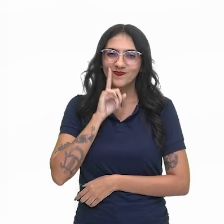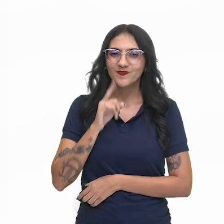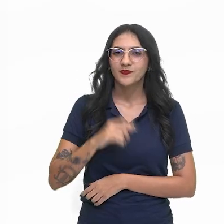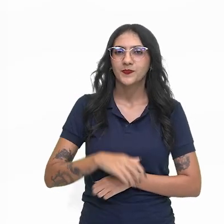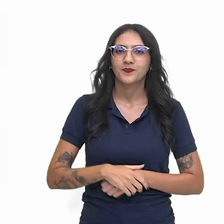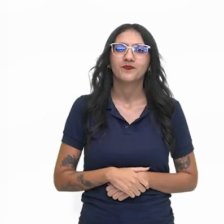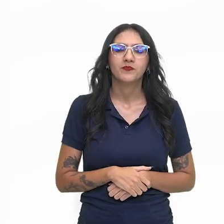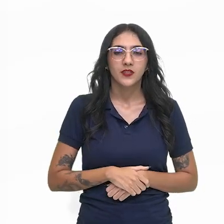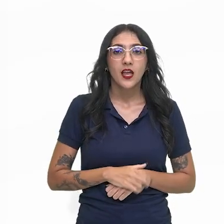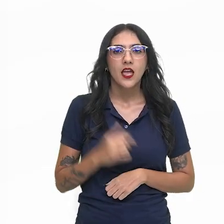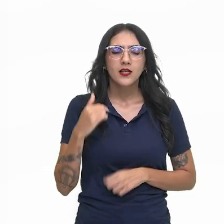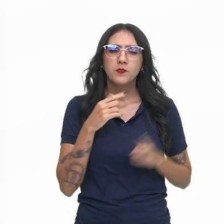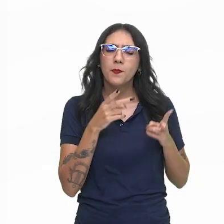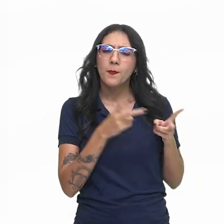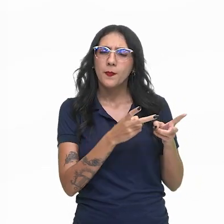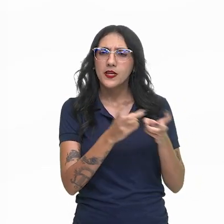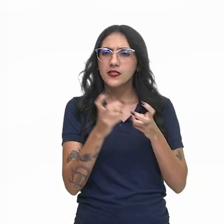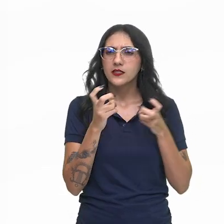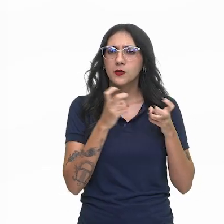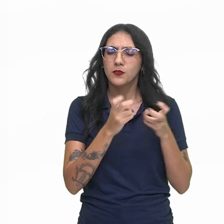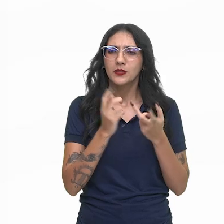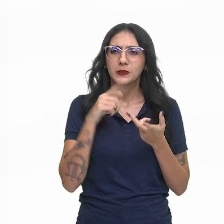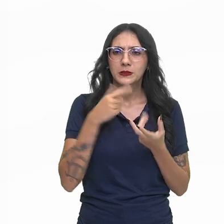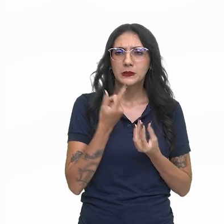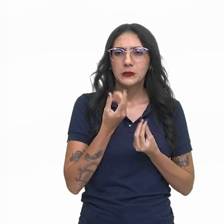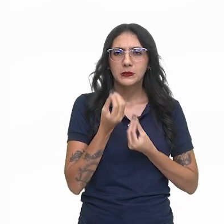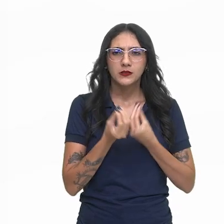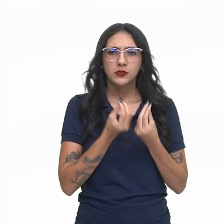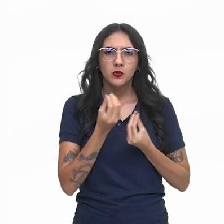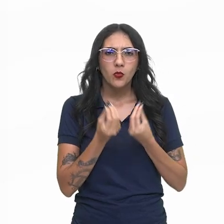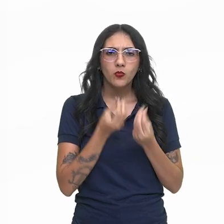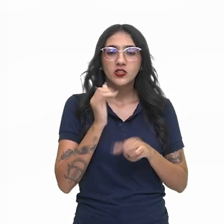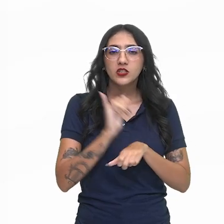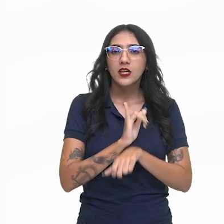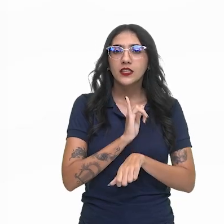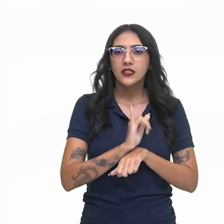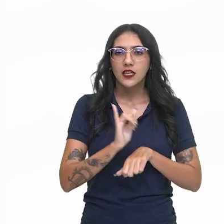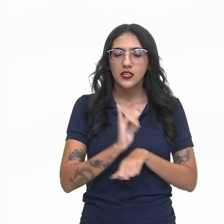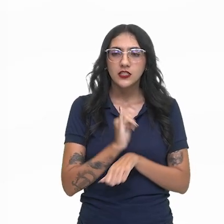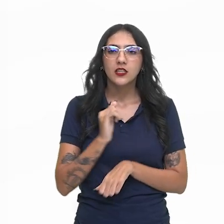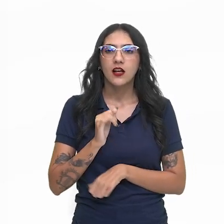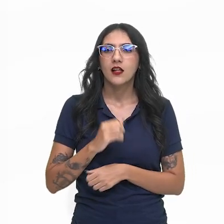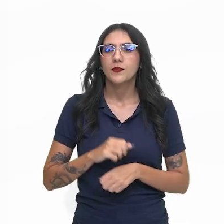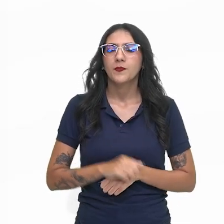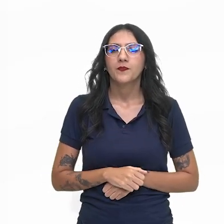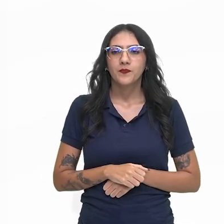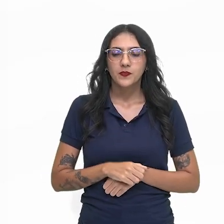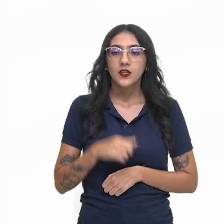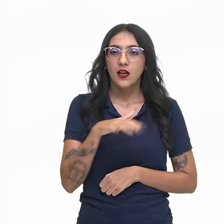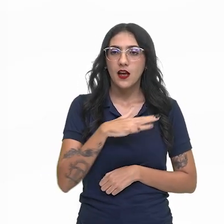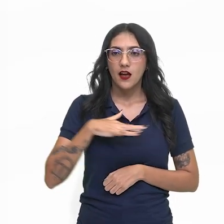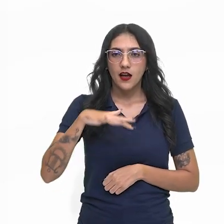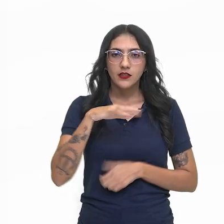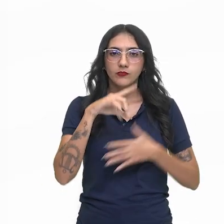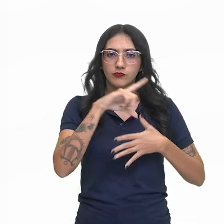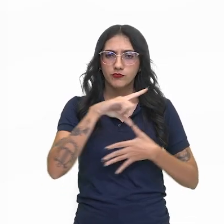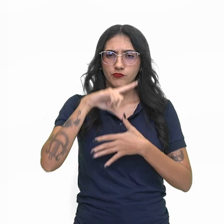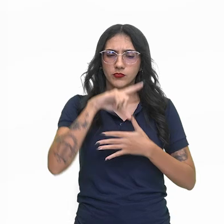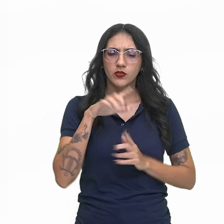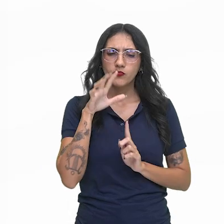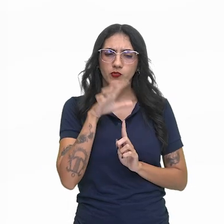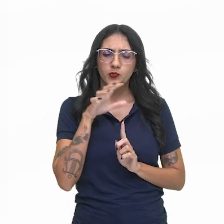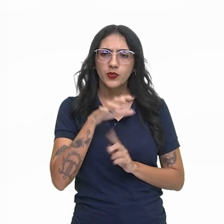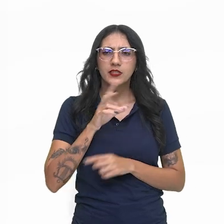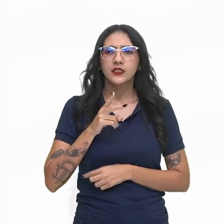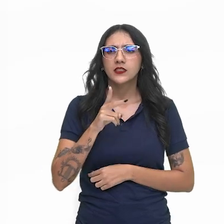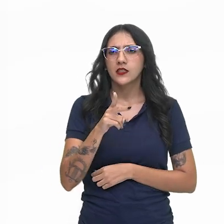que encontraram nesse caminho uma forma de manter o continente americano sob a influência e evitar que a